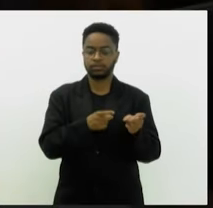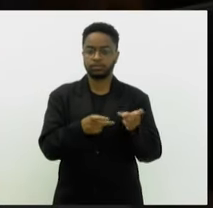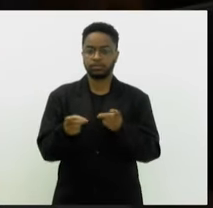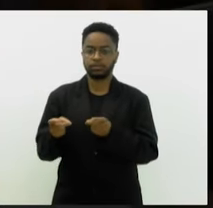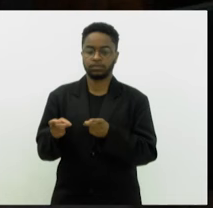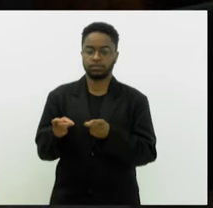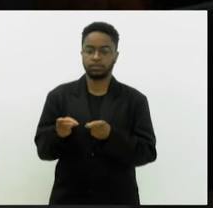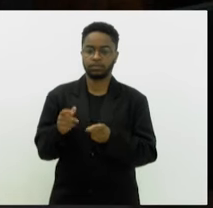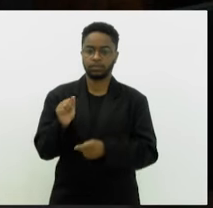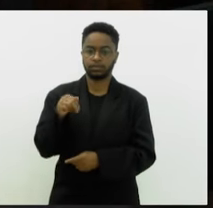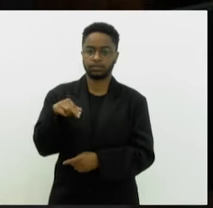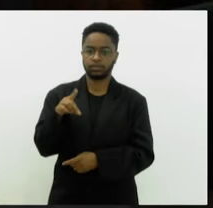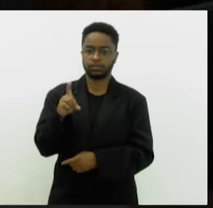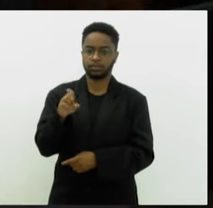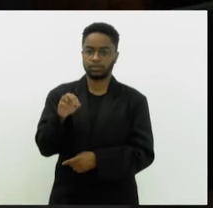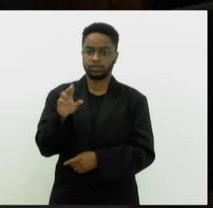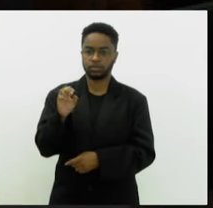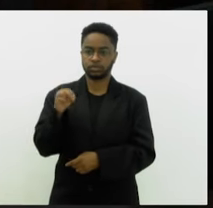Comércio, Anderson Moraes.